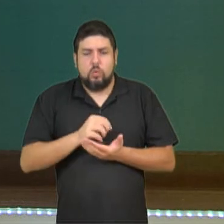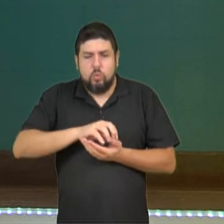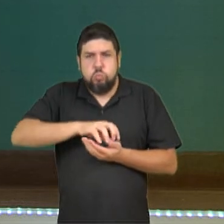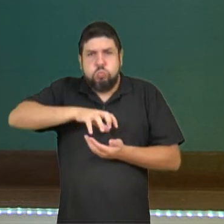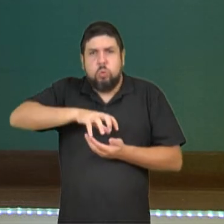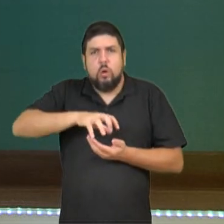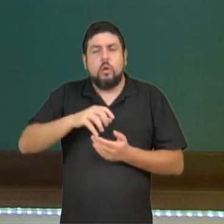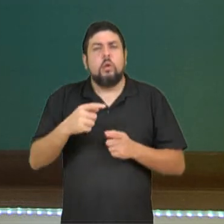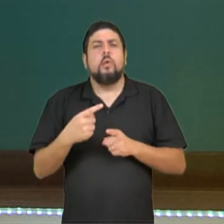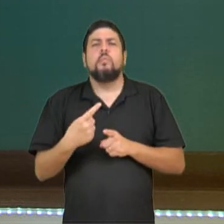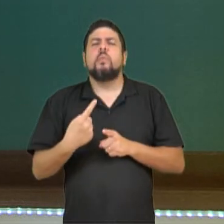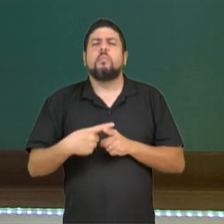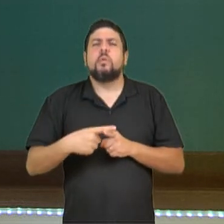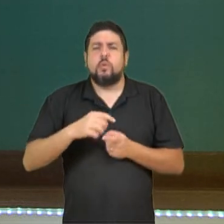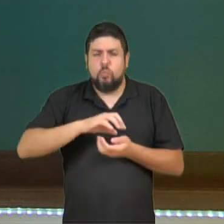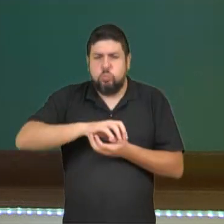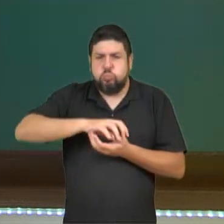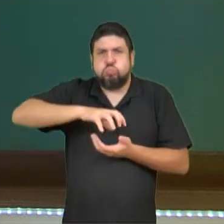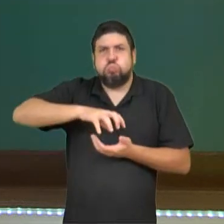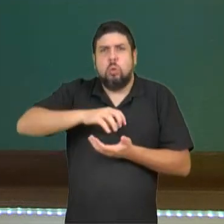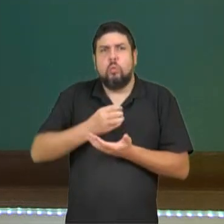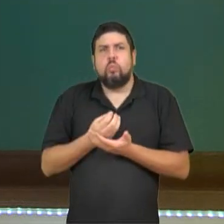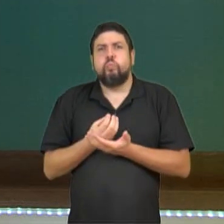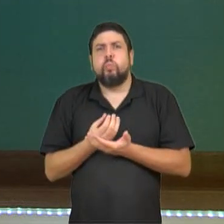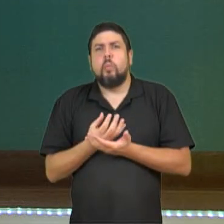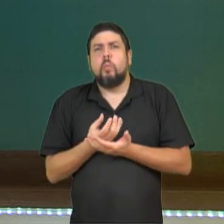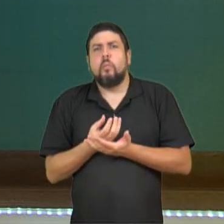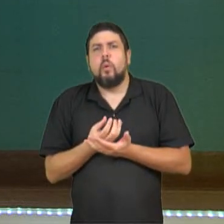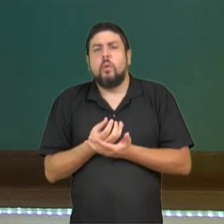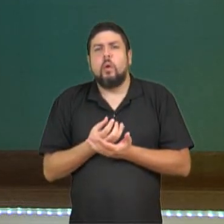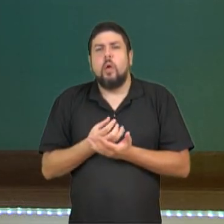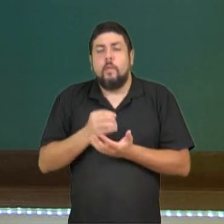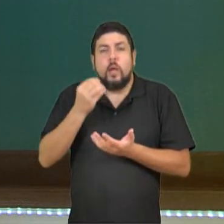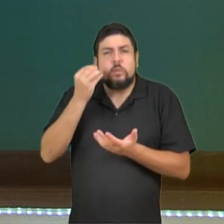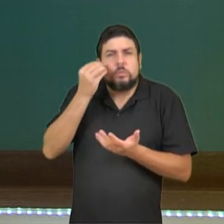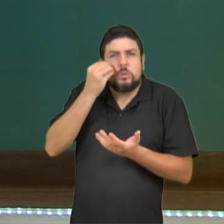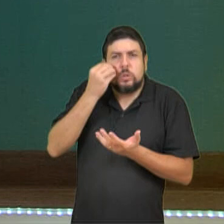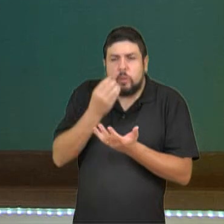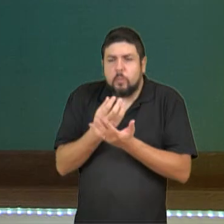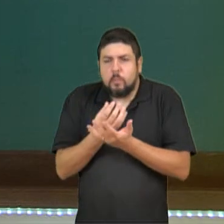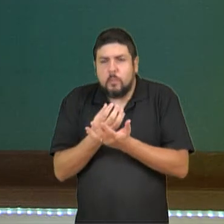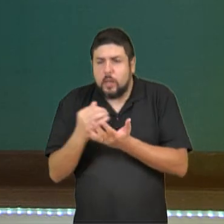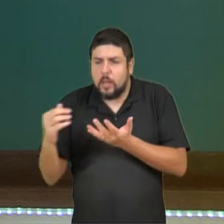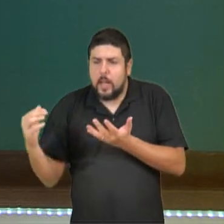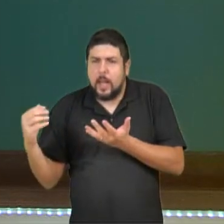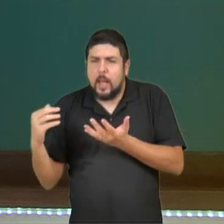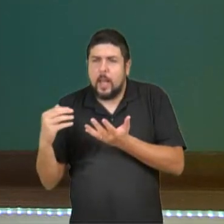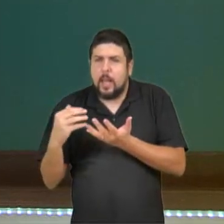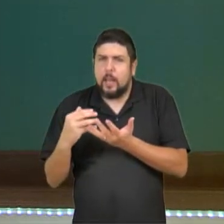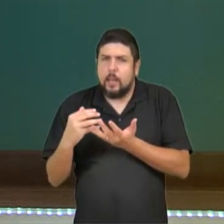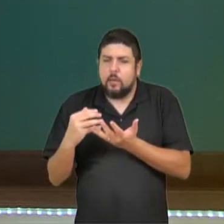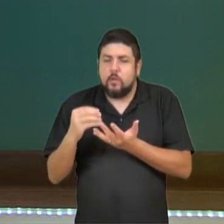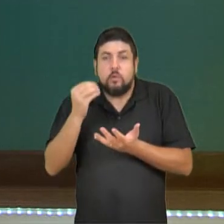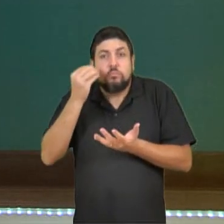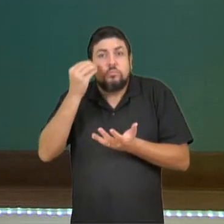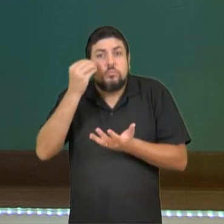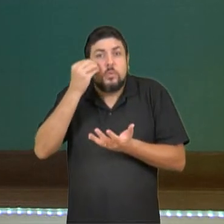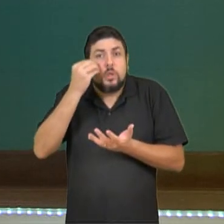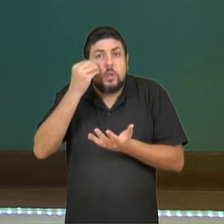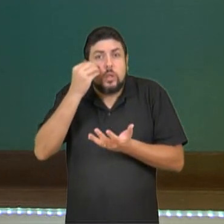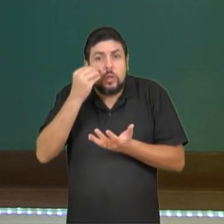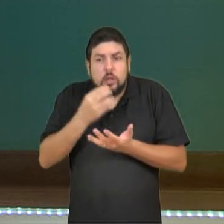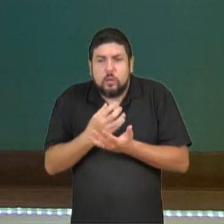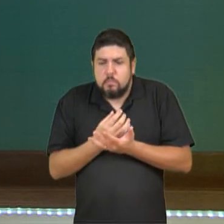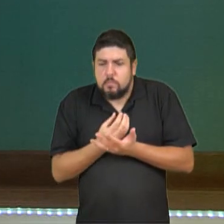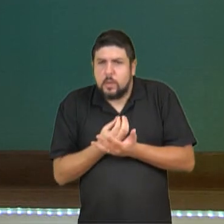com esse aumento, né, de tamanho, justamente porque ele está tentando multiplicar, aumentar a produção